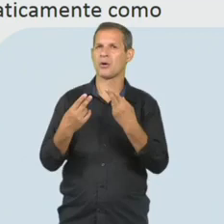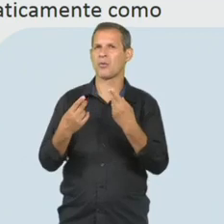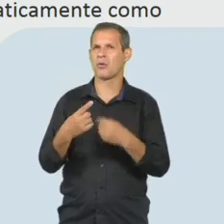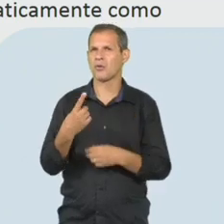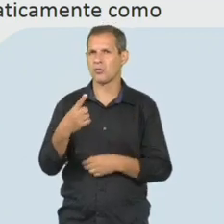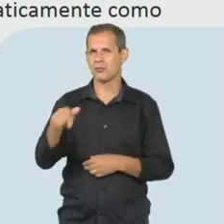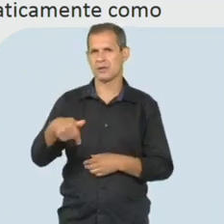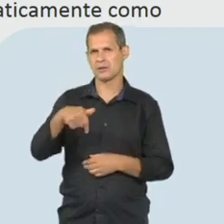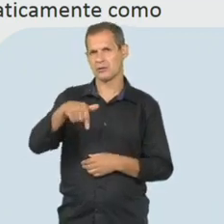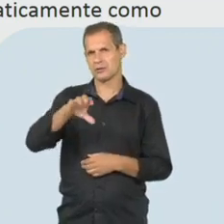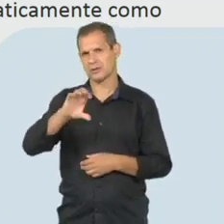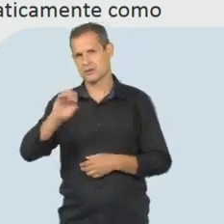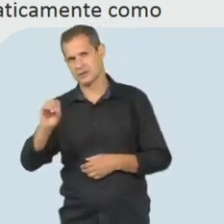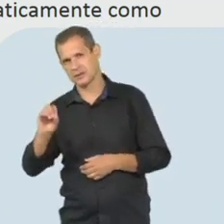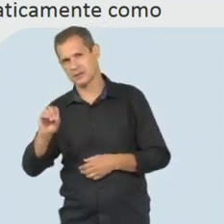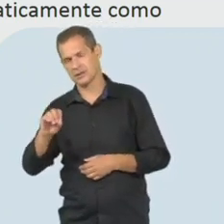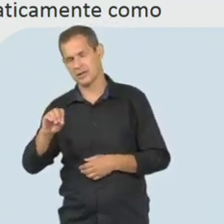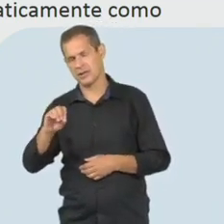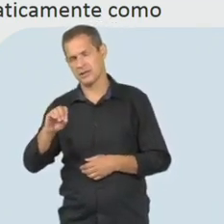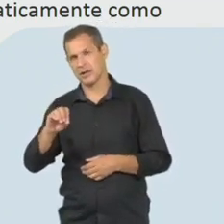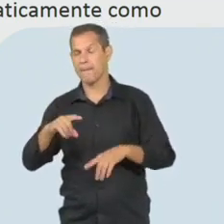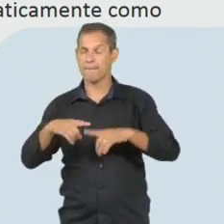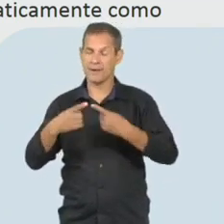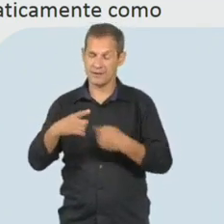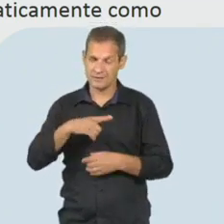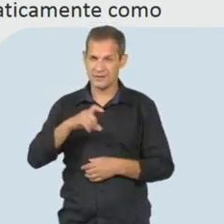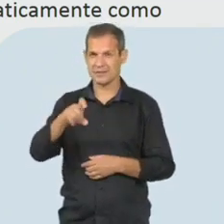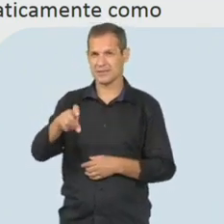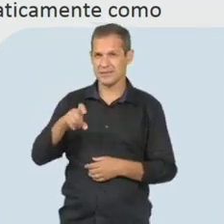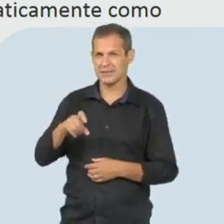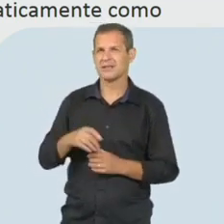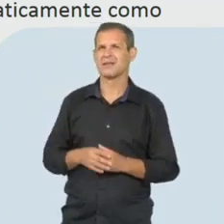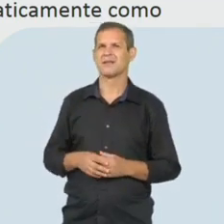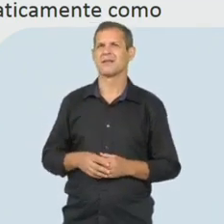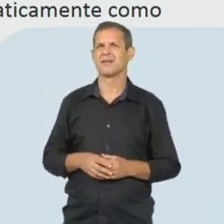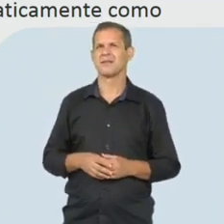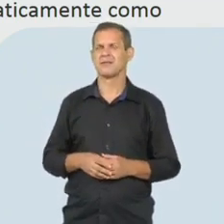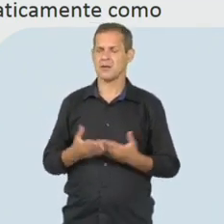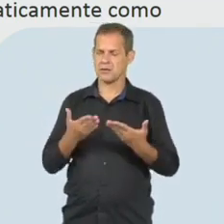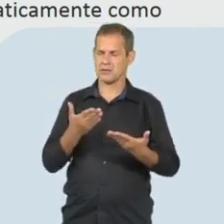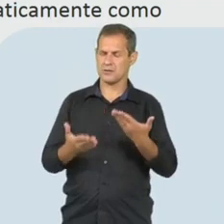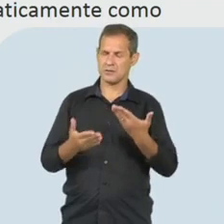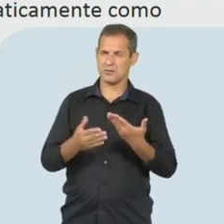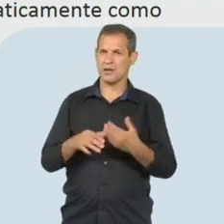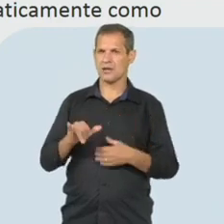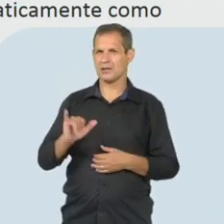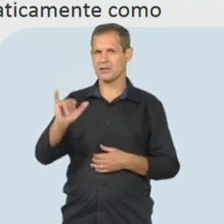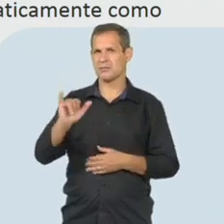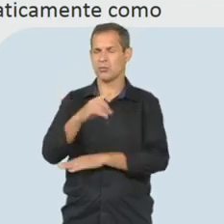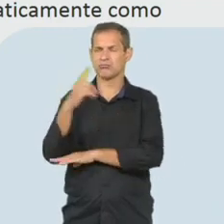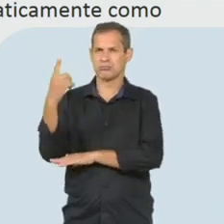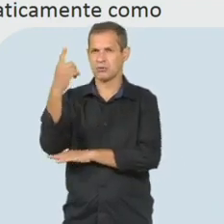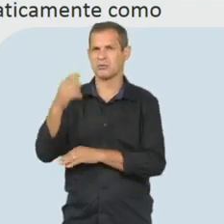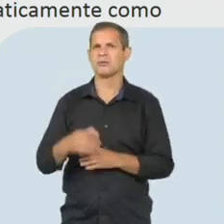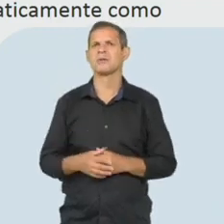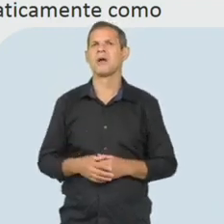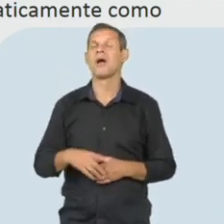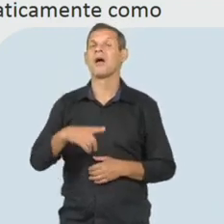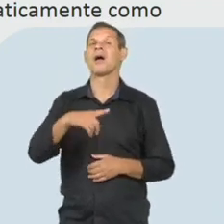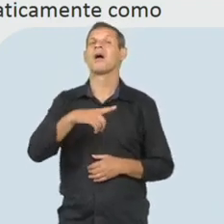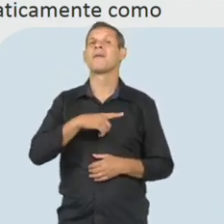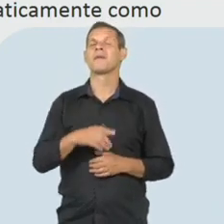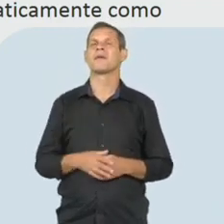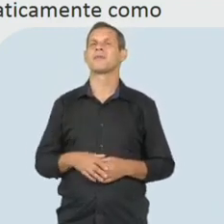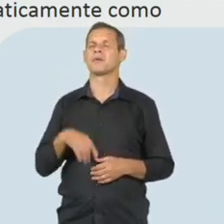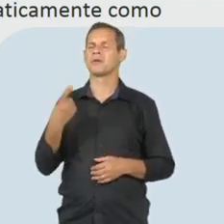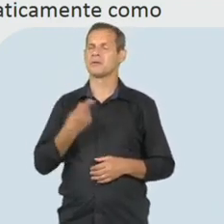a 1,70 m. Vamos chamar aqui X de peso, Y de altura. Temos aqui